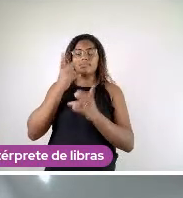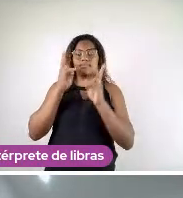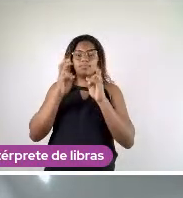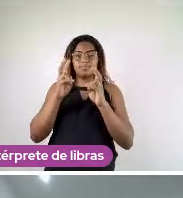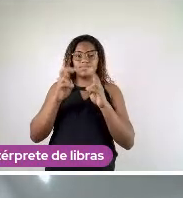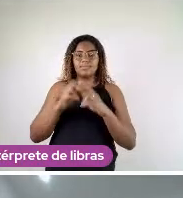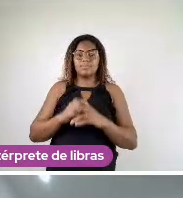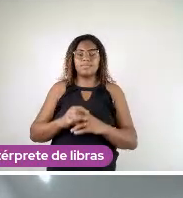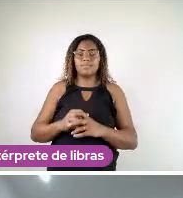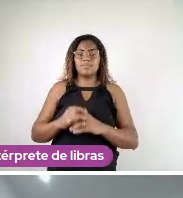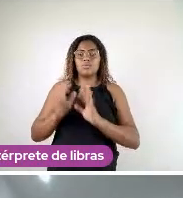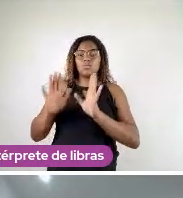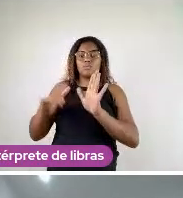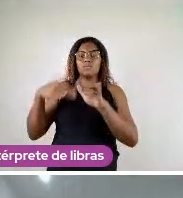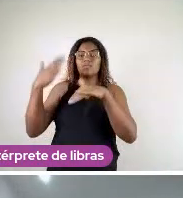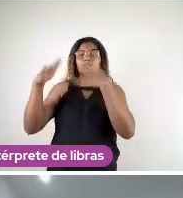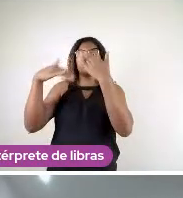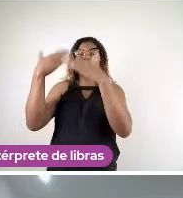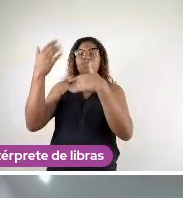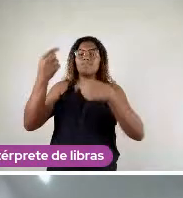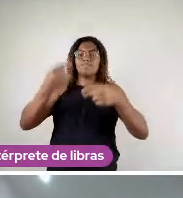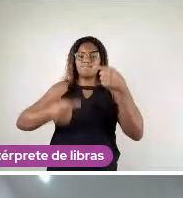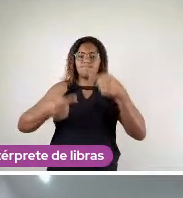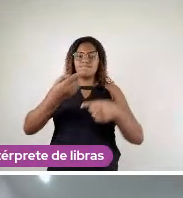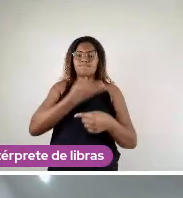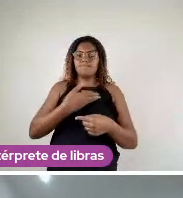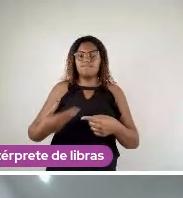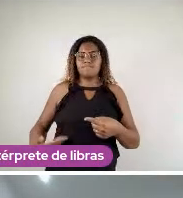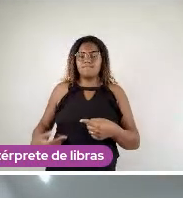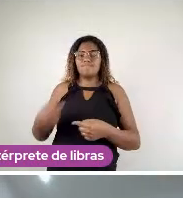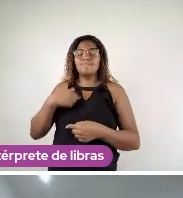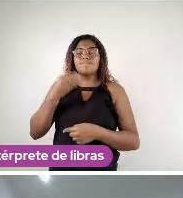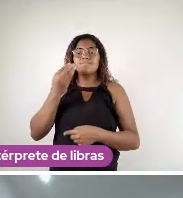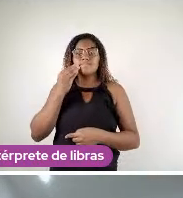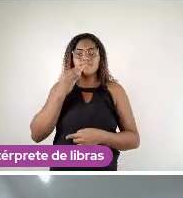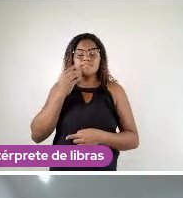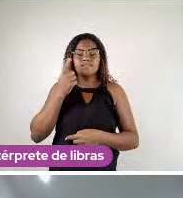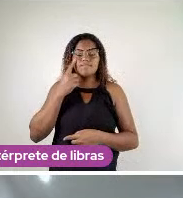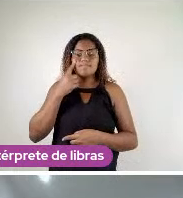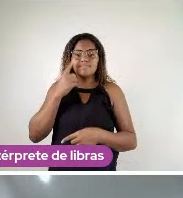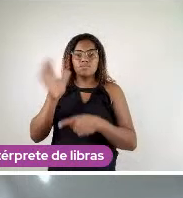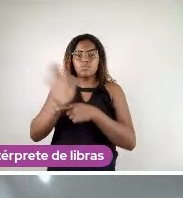o desenvolvimento das políticas públicas. Eu vou tentar ver se ele passa por aqui,